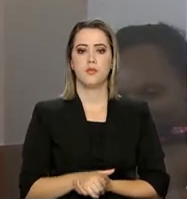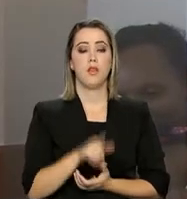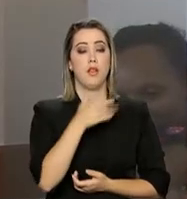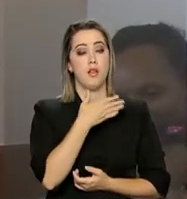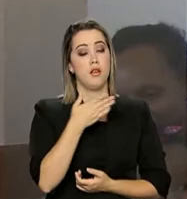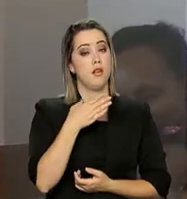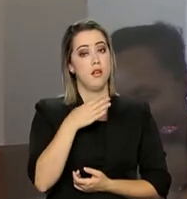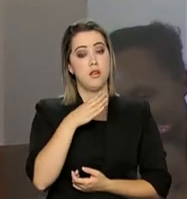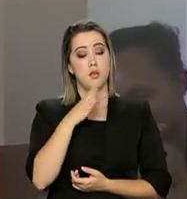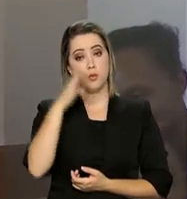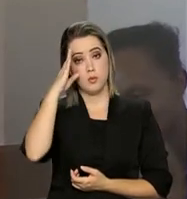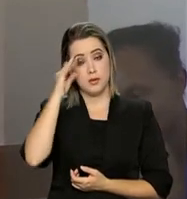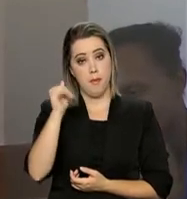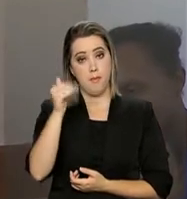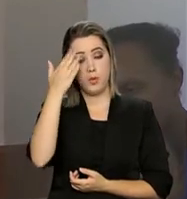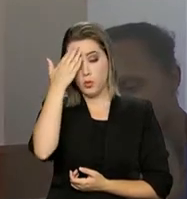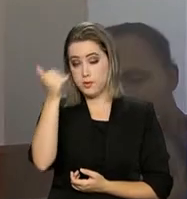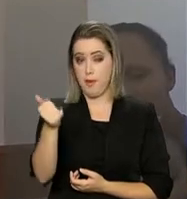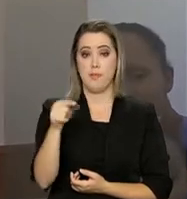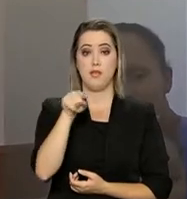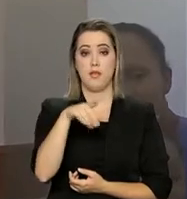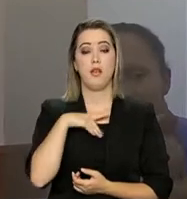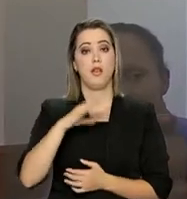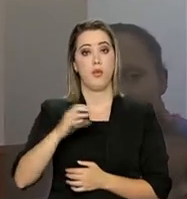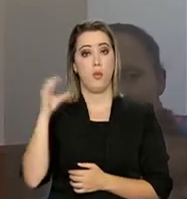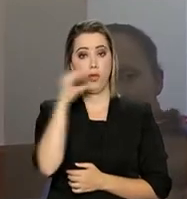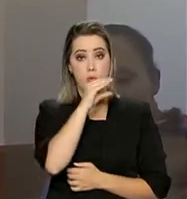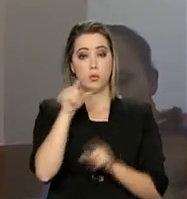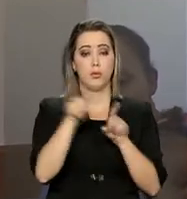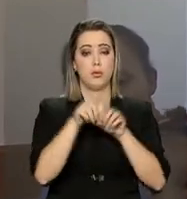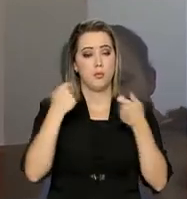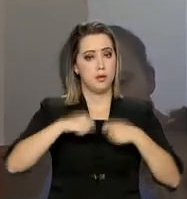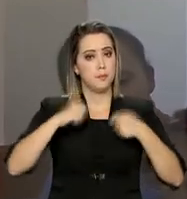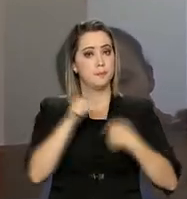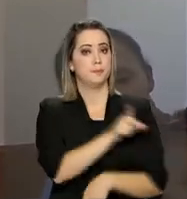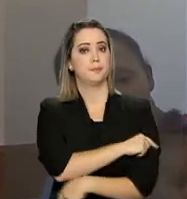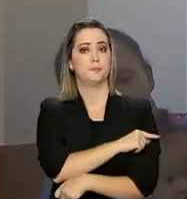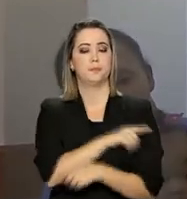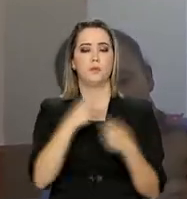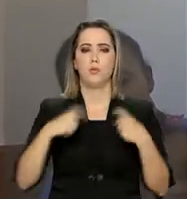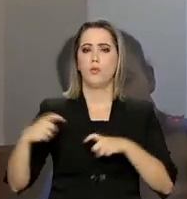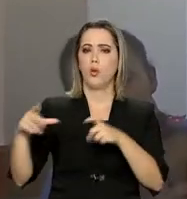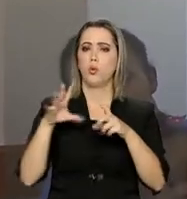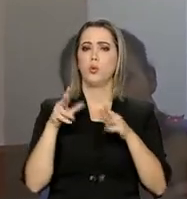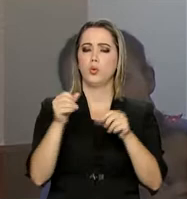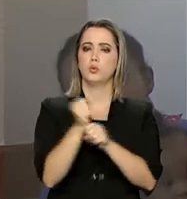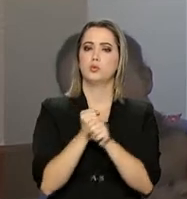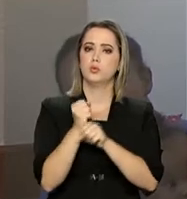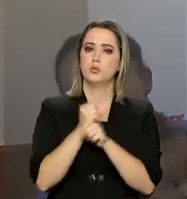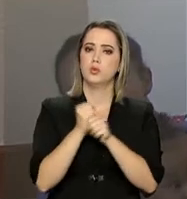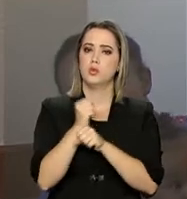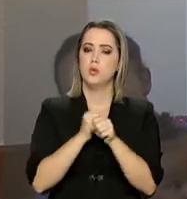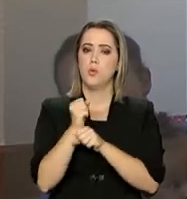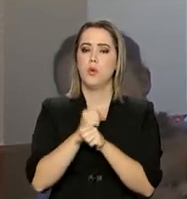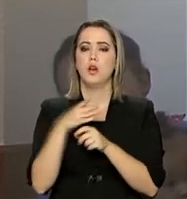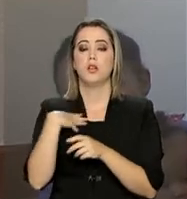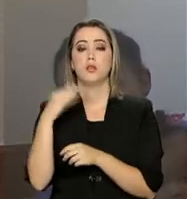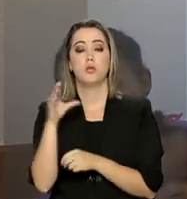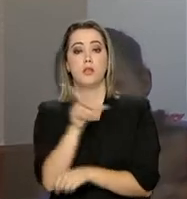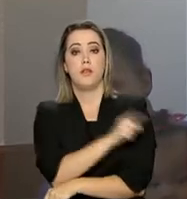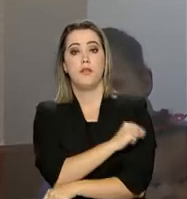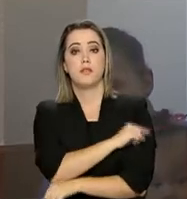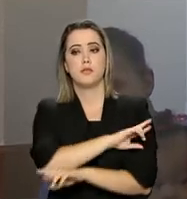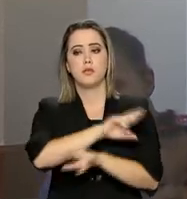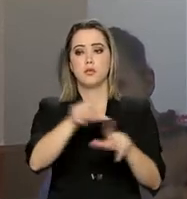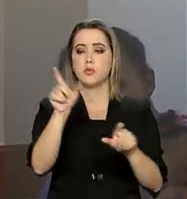sabia que os adultos também precisam de imunização nos postos de saúde têm vacina o ano todo para homens mulheres crianças